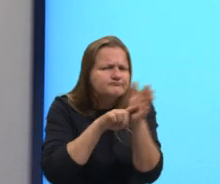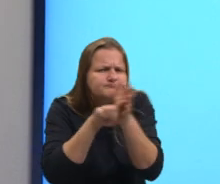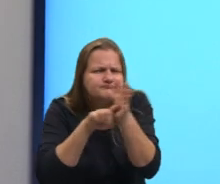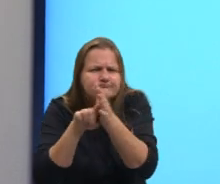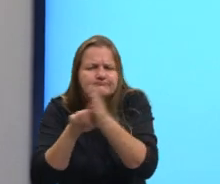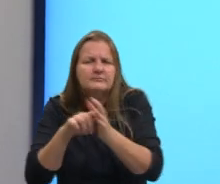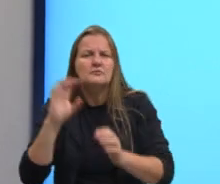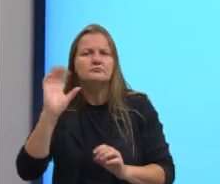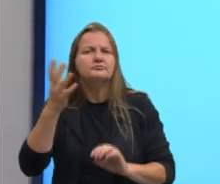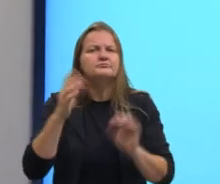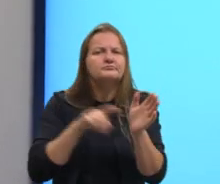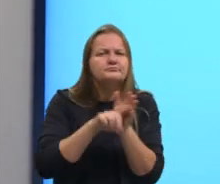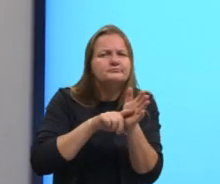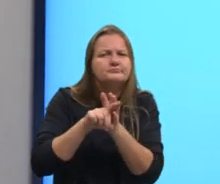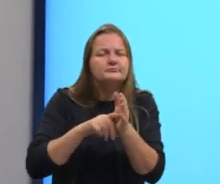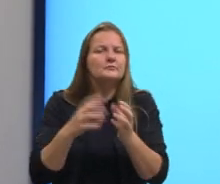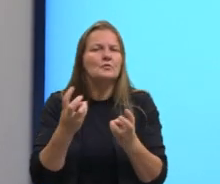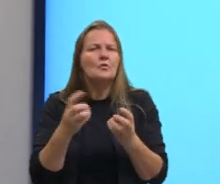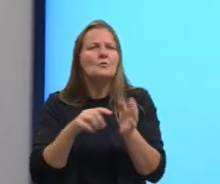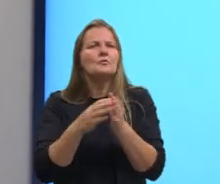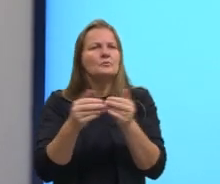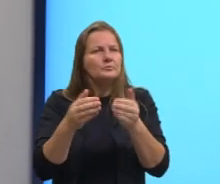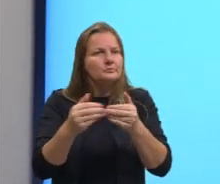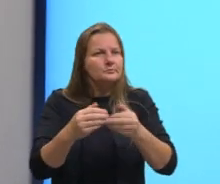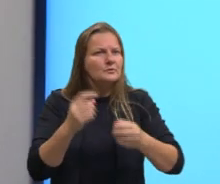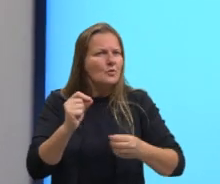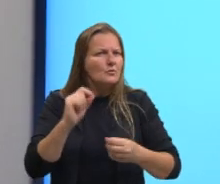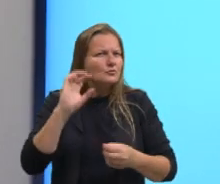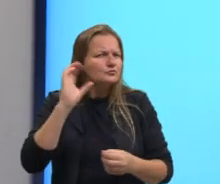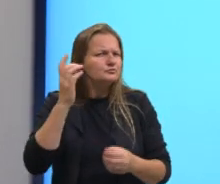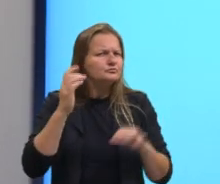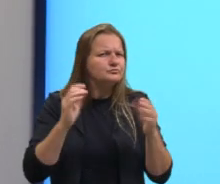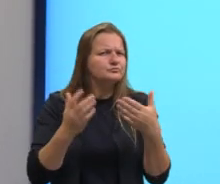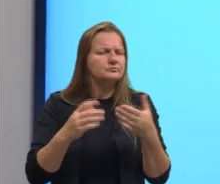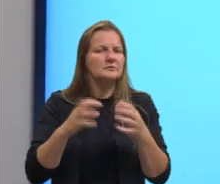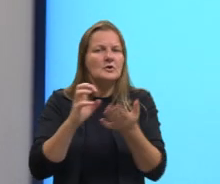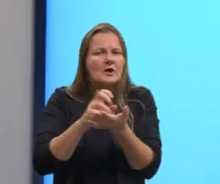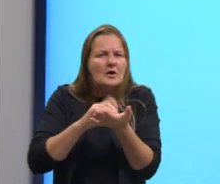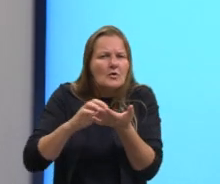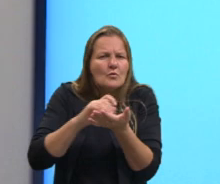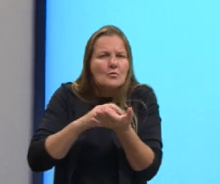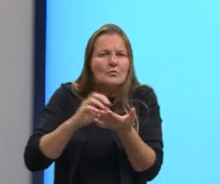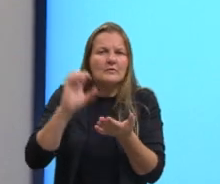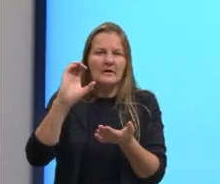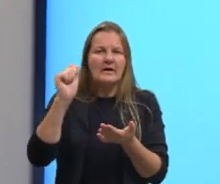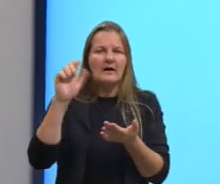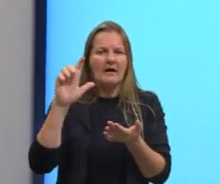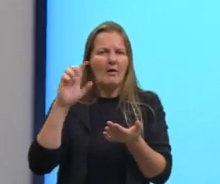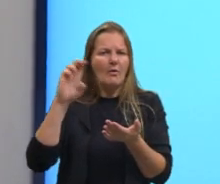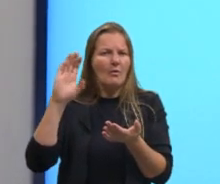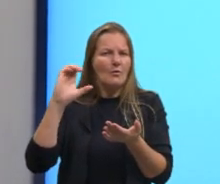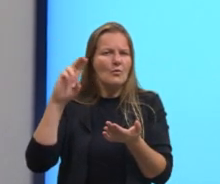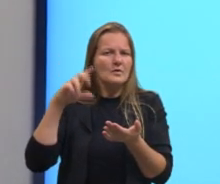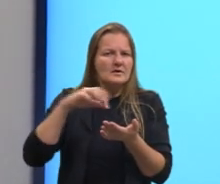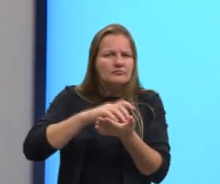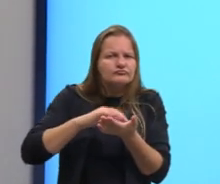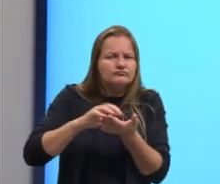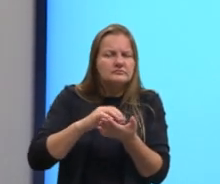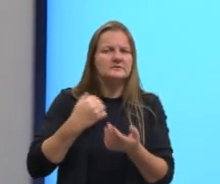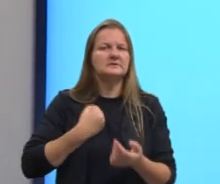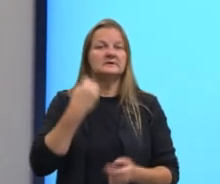determinar ou seja ele pede que a gente determine e Calcule os três números